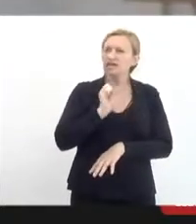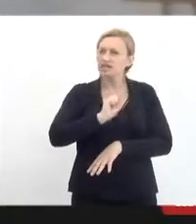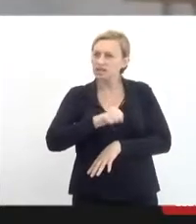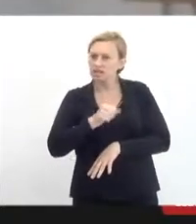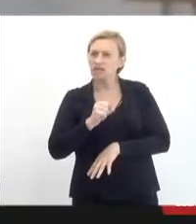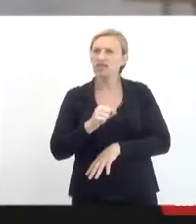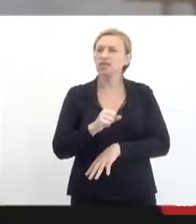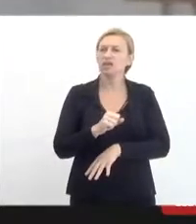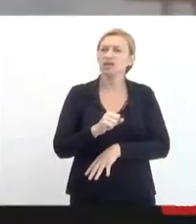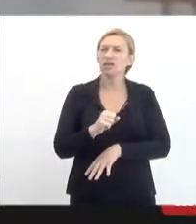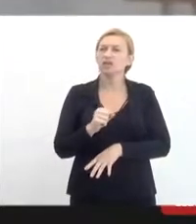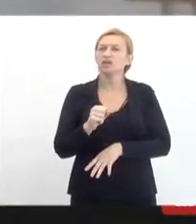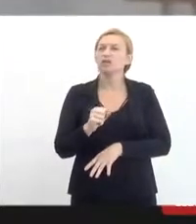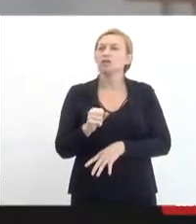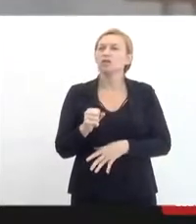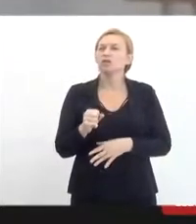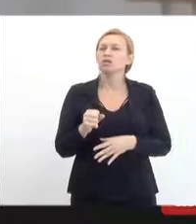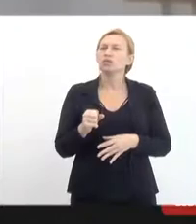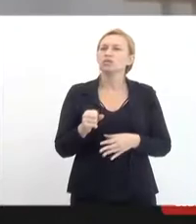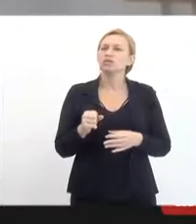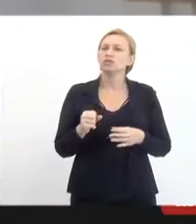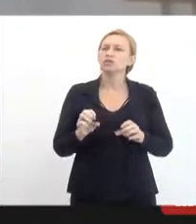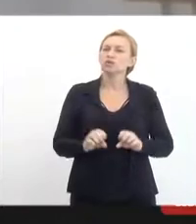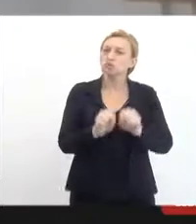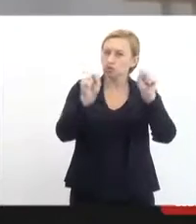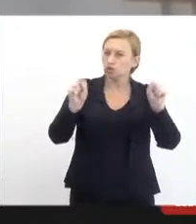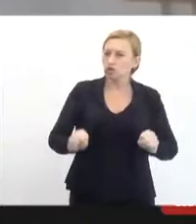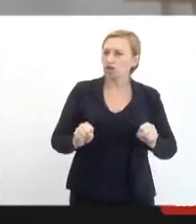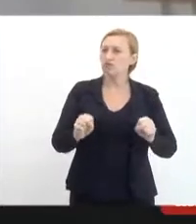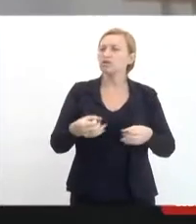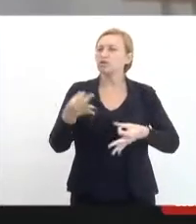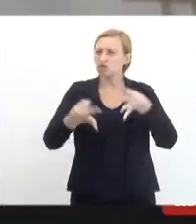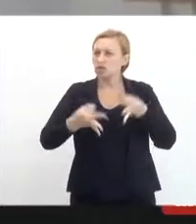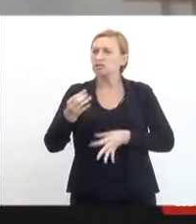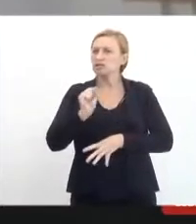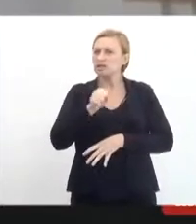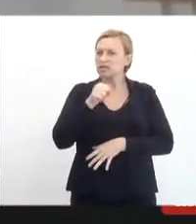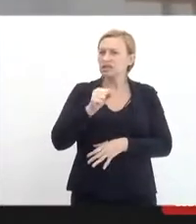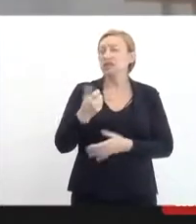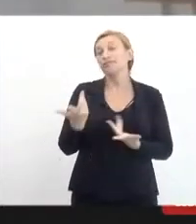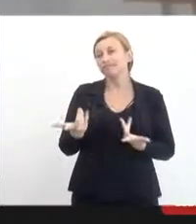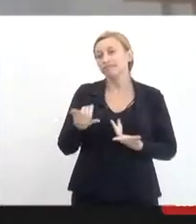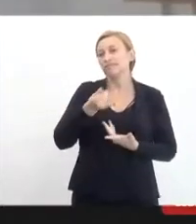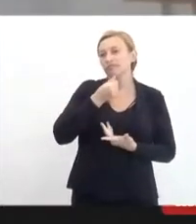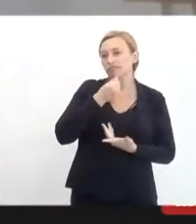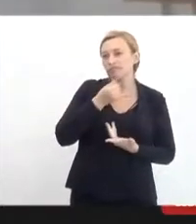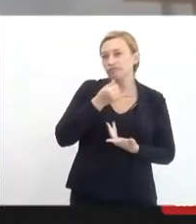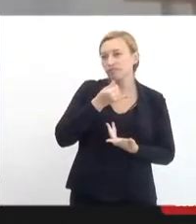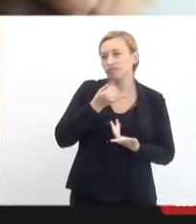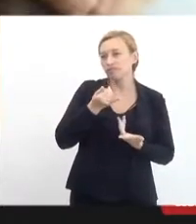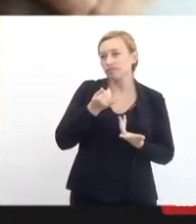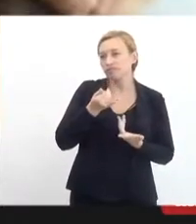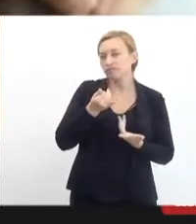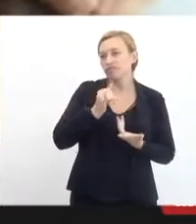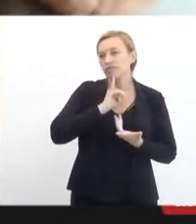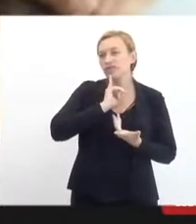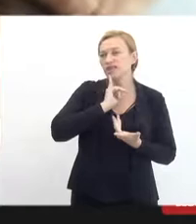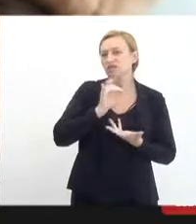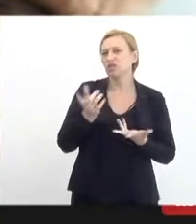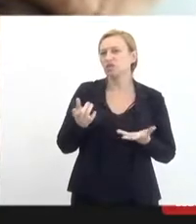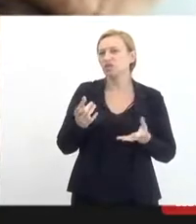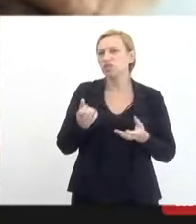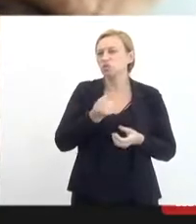excessiva judicialização desses temas. Infelizmente, é um fenômeno no Brasil, esse excesso